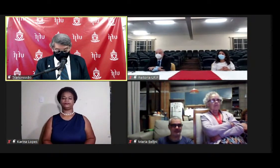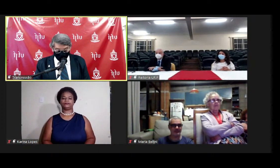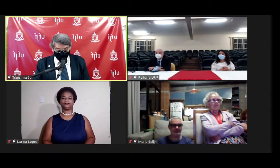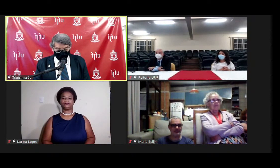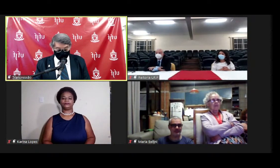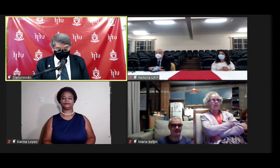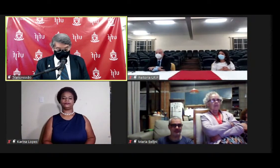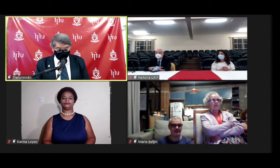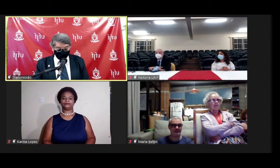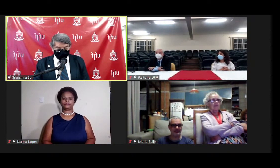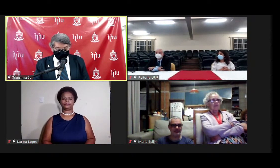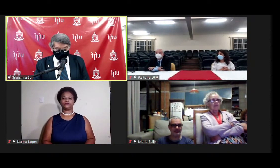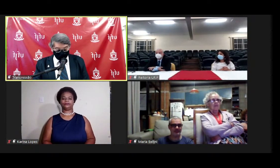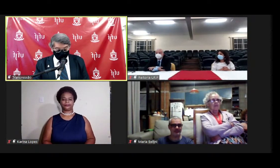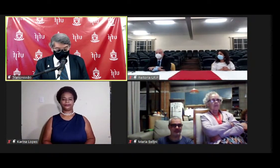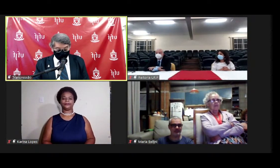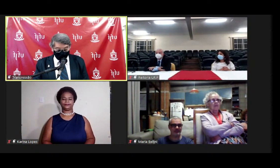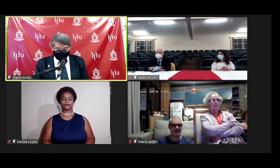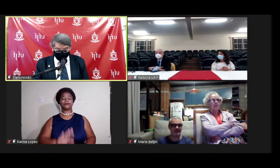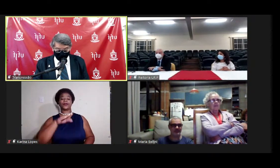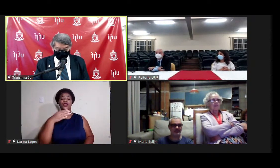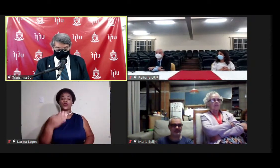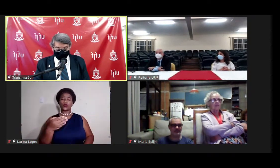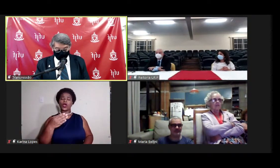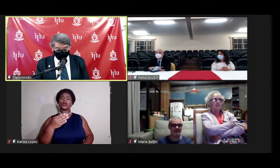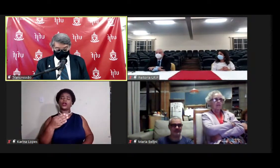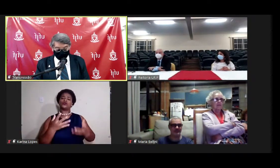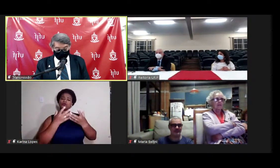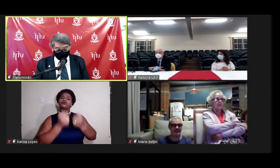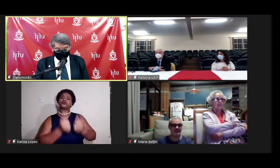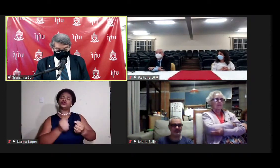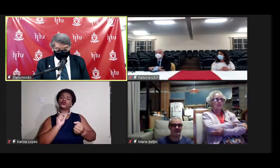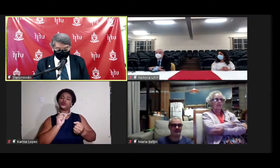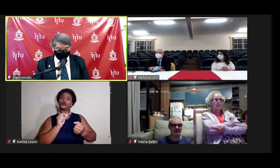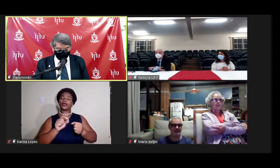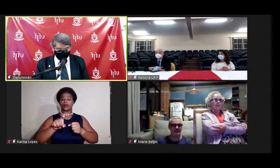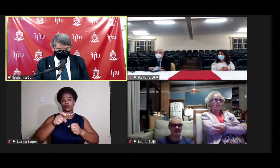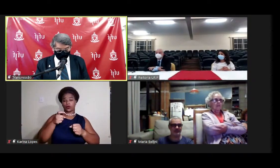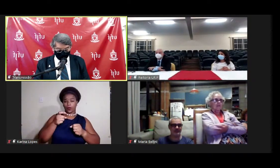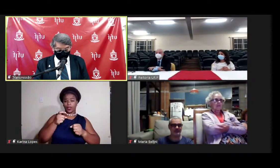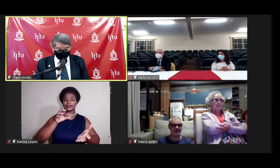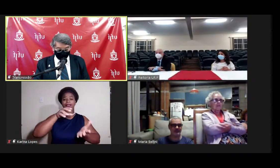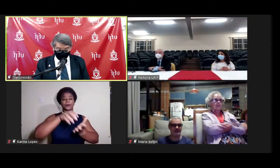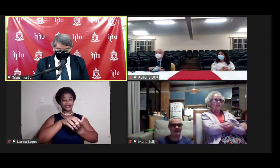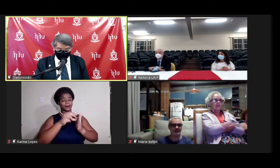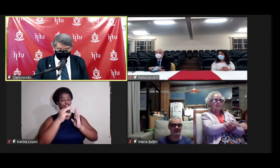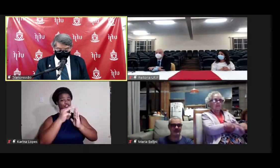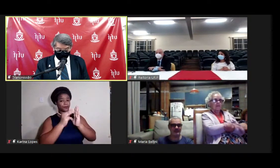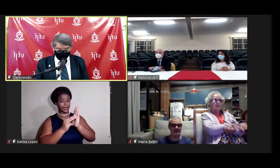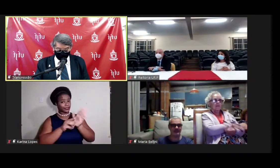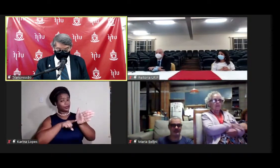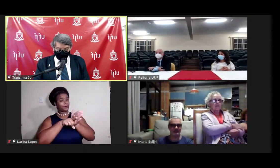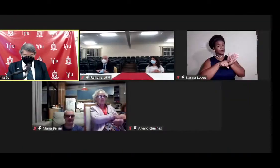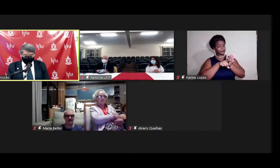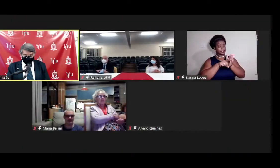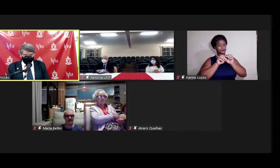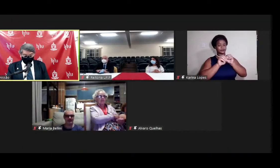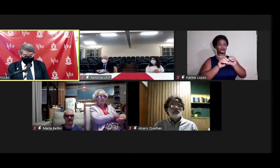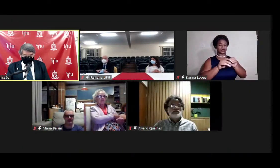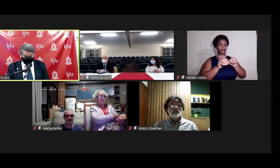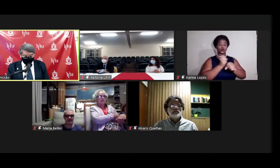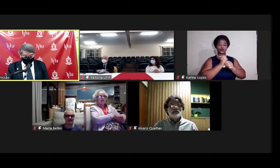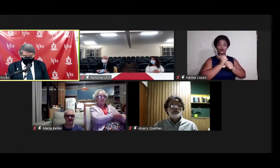Quando assumiu a chefia do extinto Departamento de Métodos e Pesquisas da Educação, no ano seguinte,